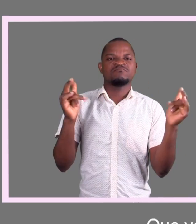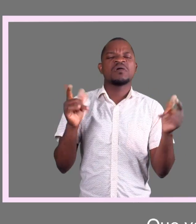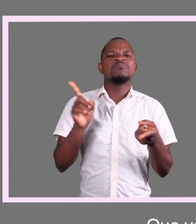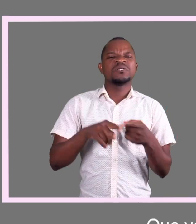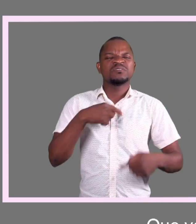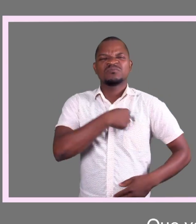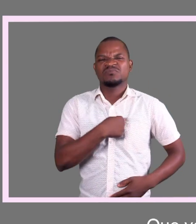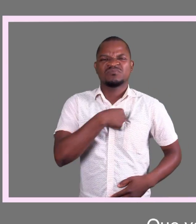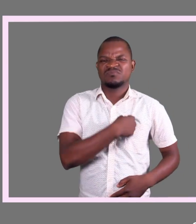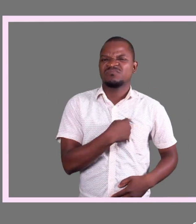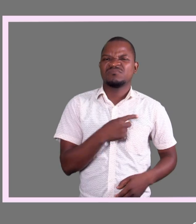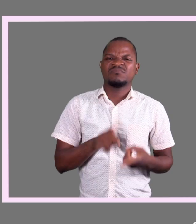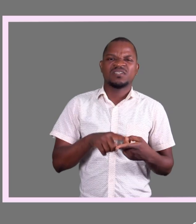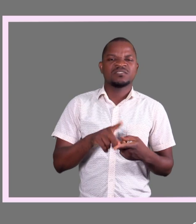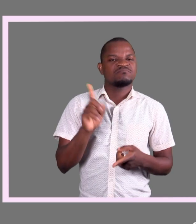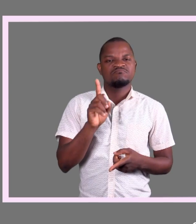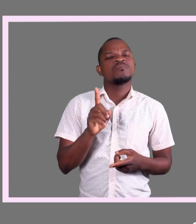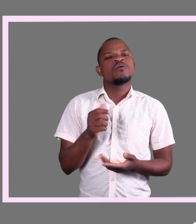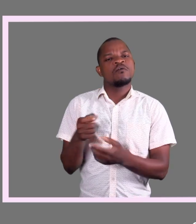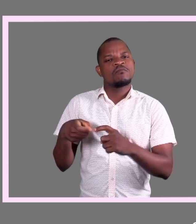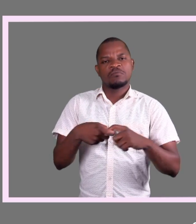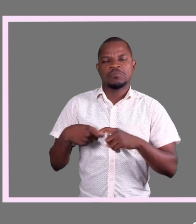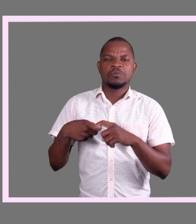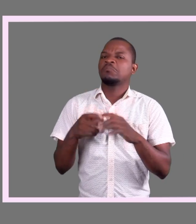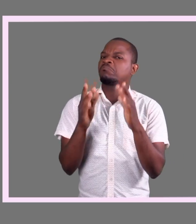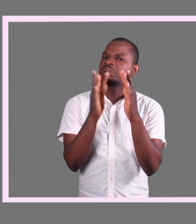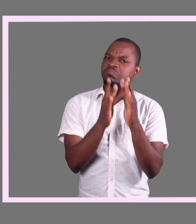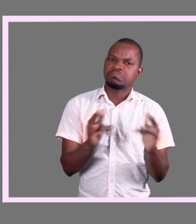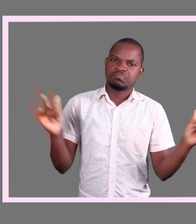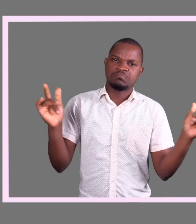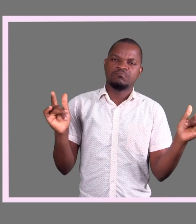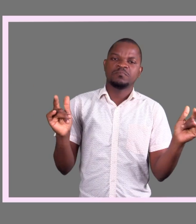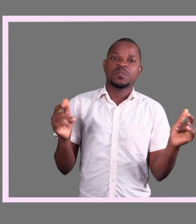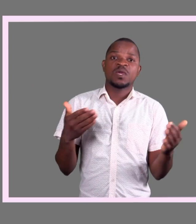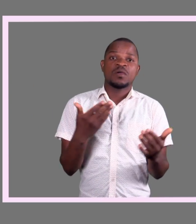a dor não só dela, como da sua família.